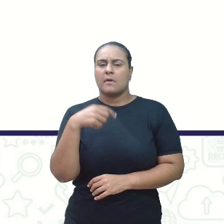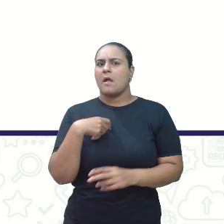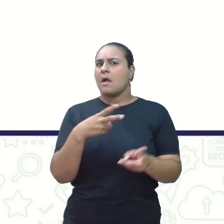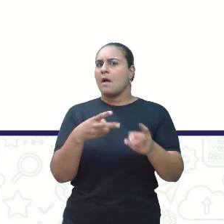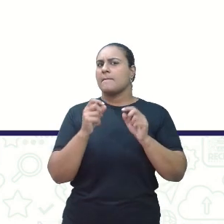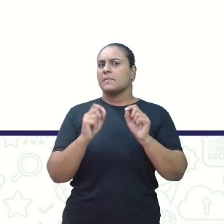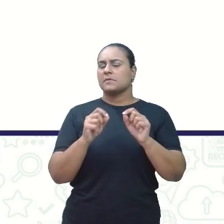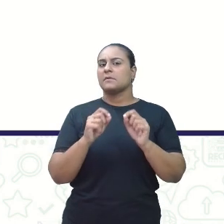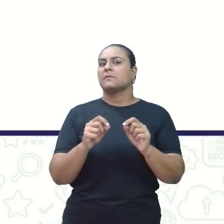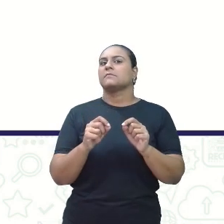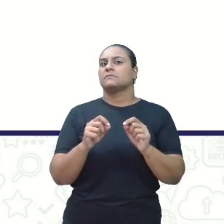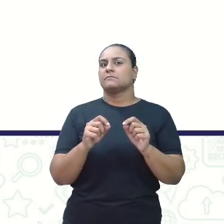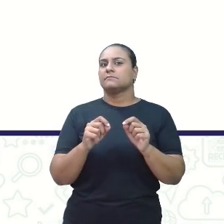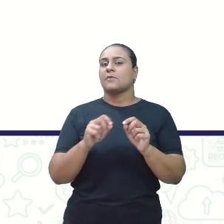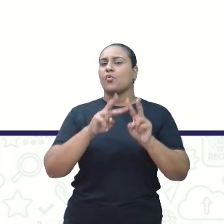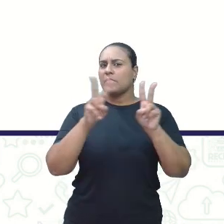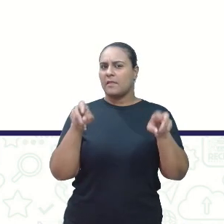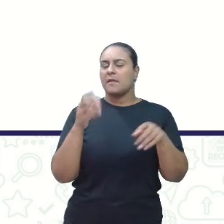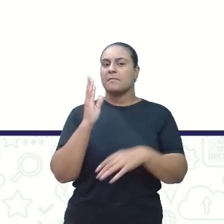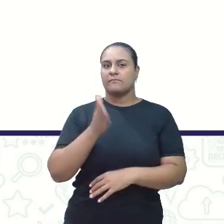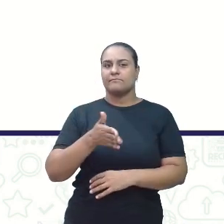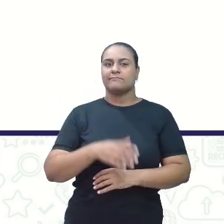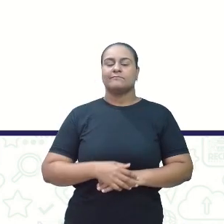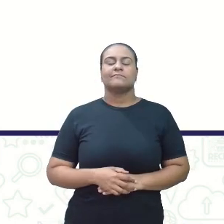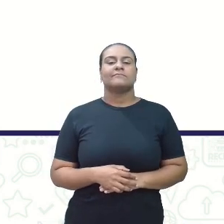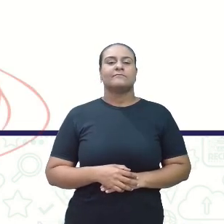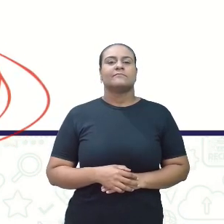do que se tratava aquele gráfico, né?